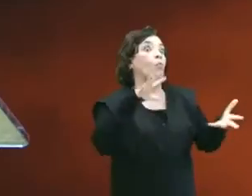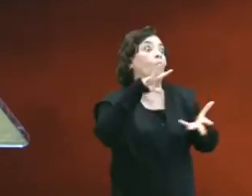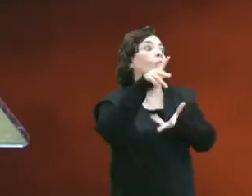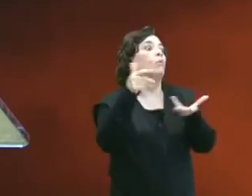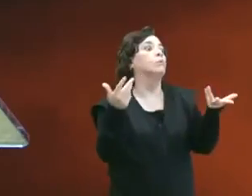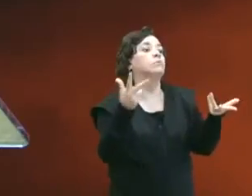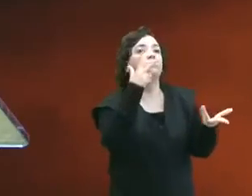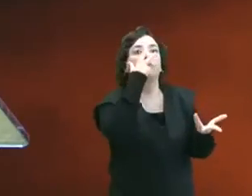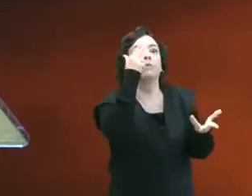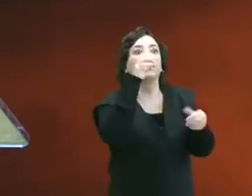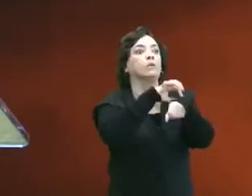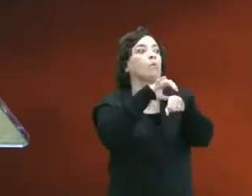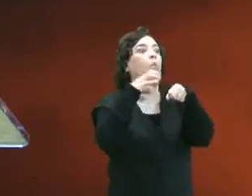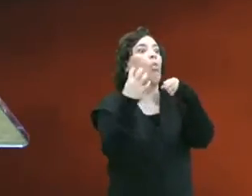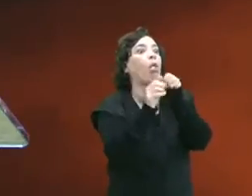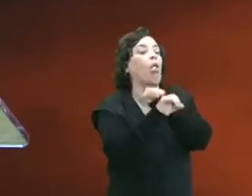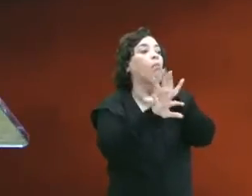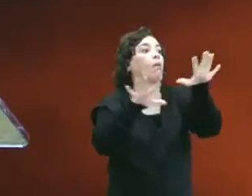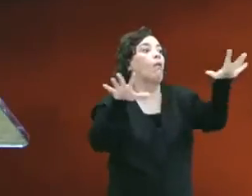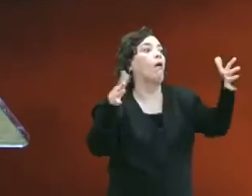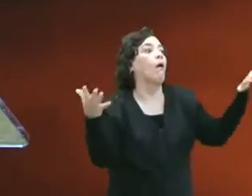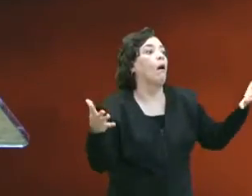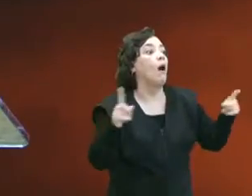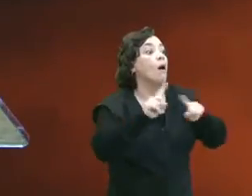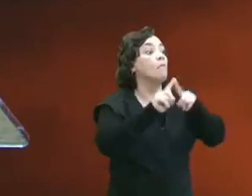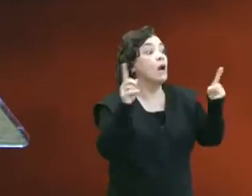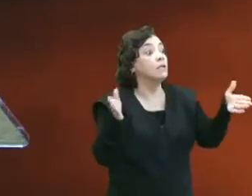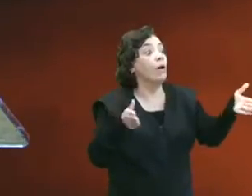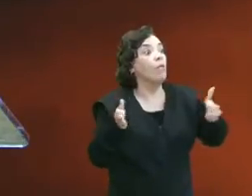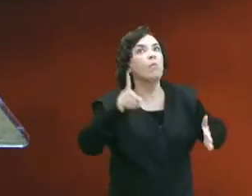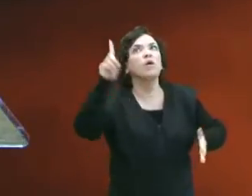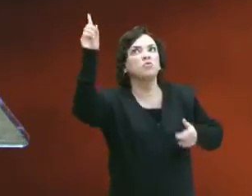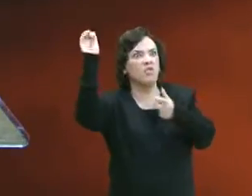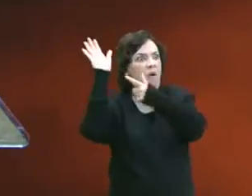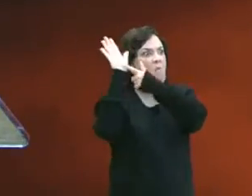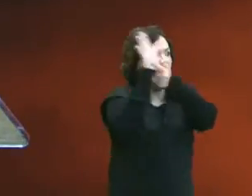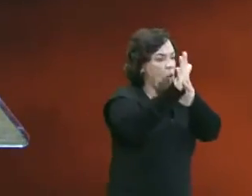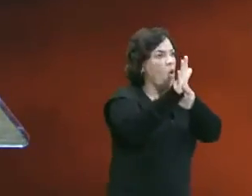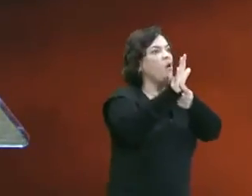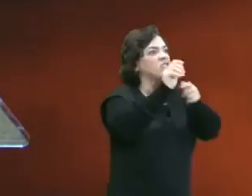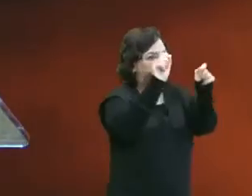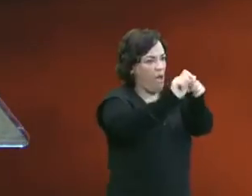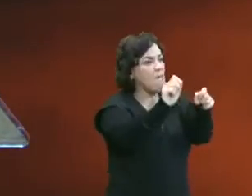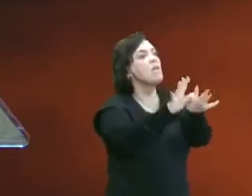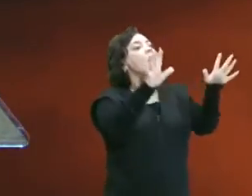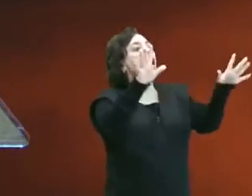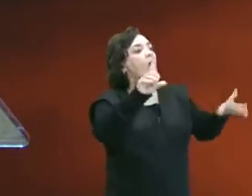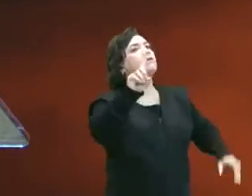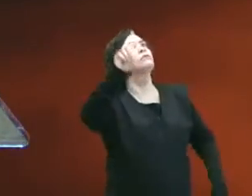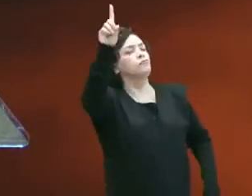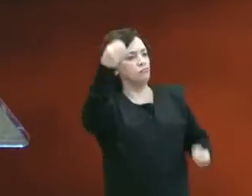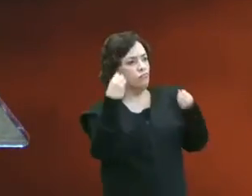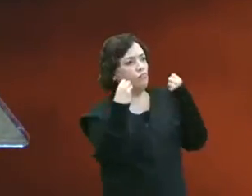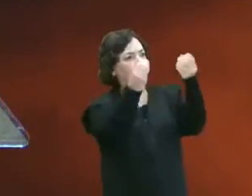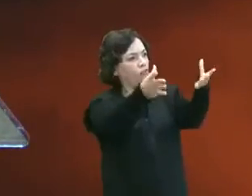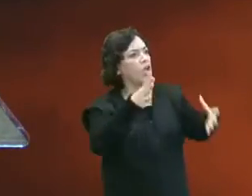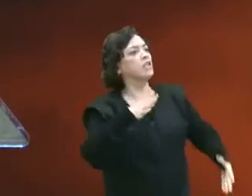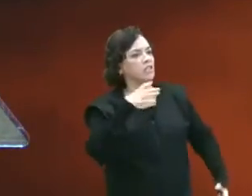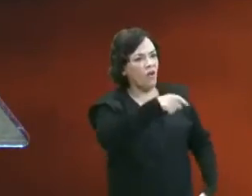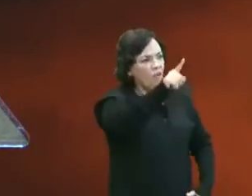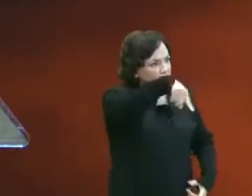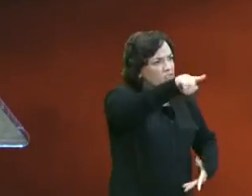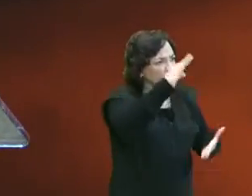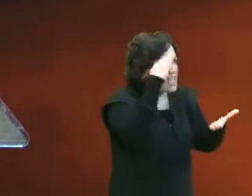de Deus vão se multiplicar entre nós. Amém? Quantos creem nisso? Deus vai trazer salvação. Eu tenho dito aqui, eu